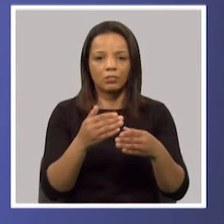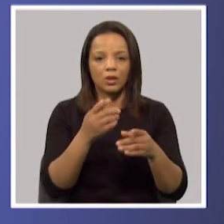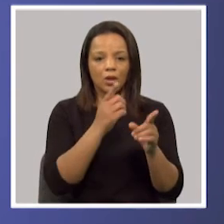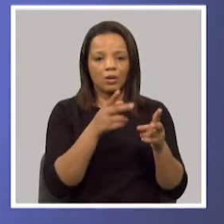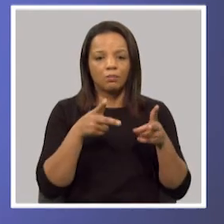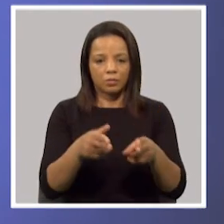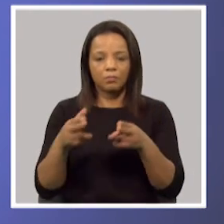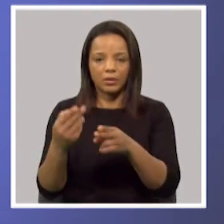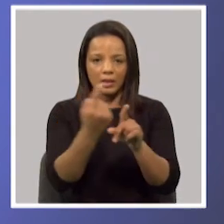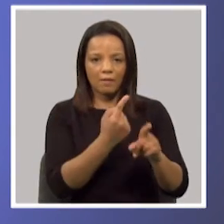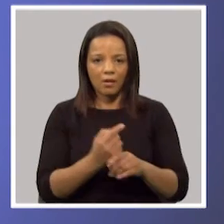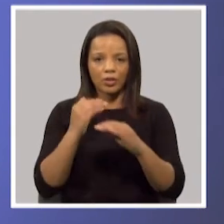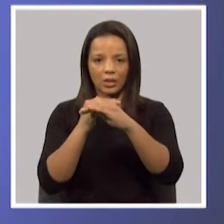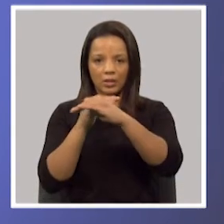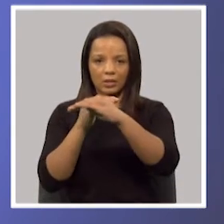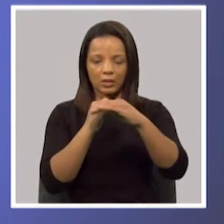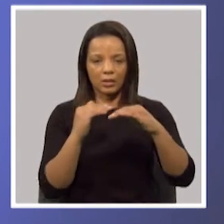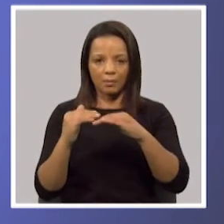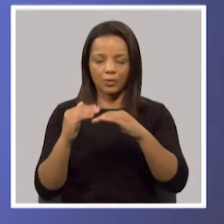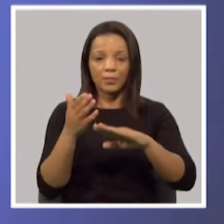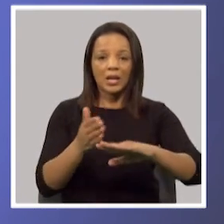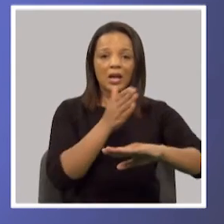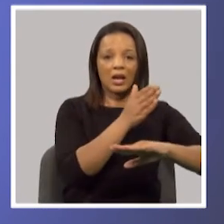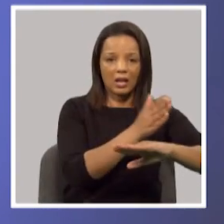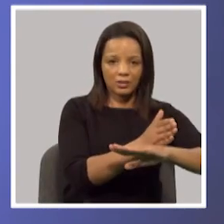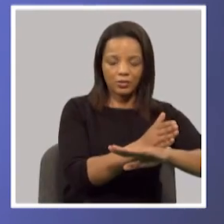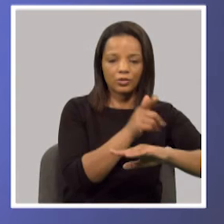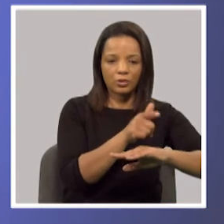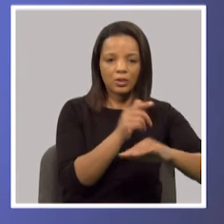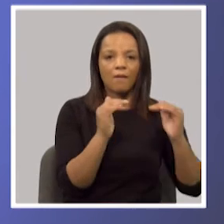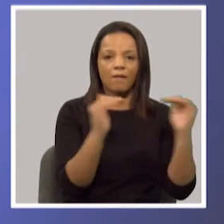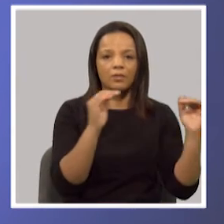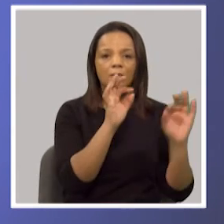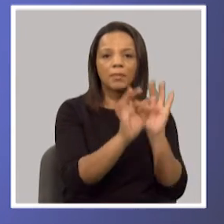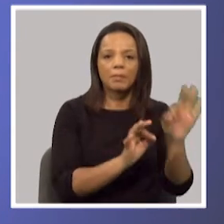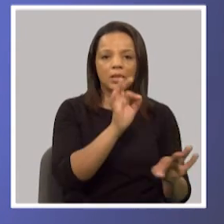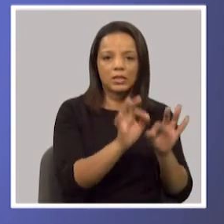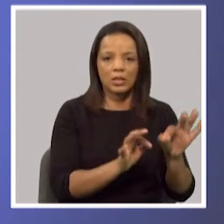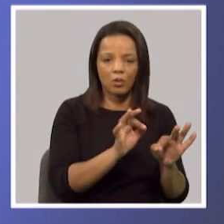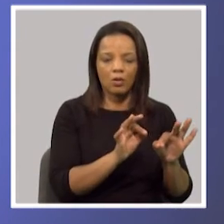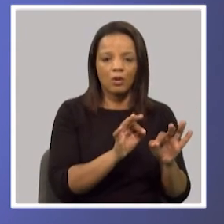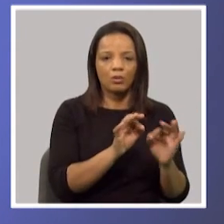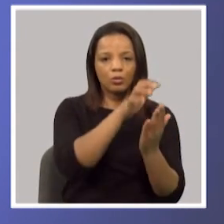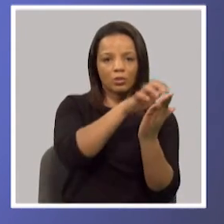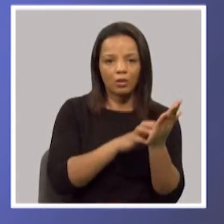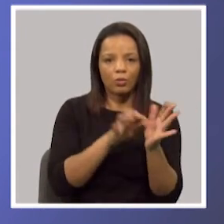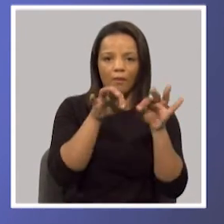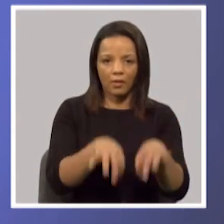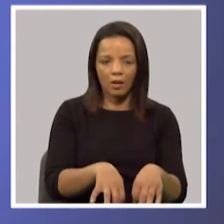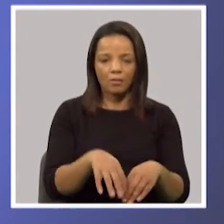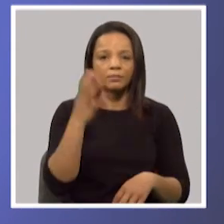várias etapas. Antes da rodagem tivemos toda uma fase de preparação do guião